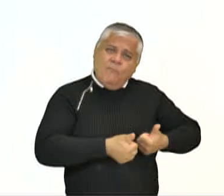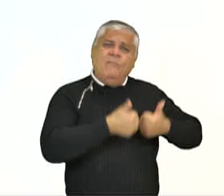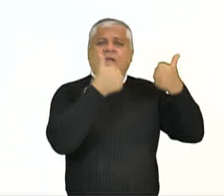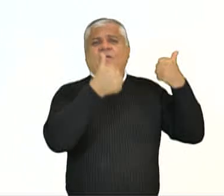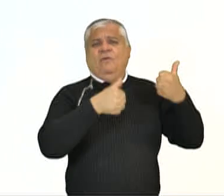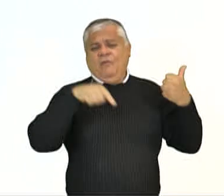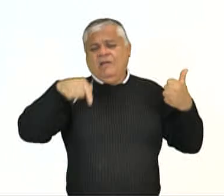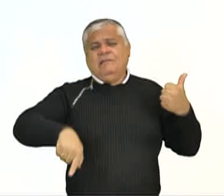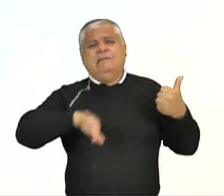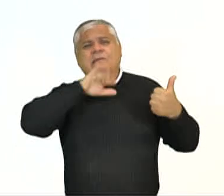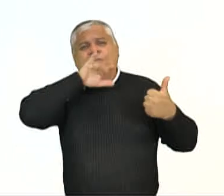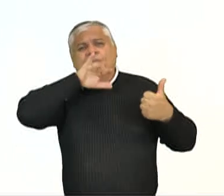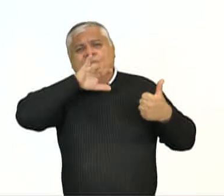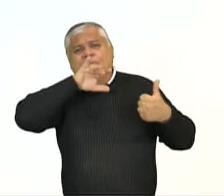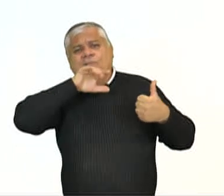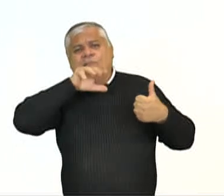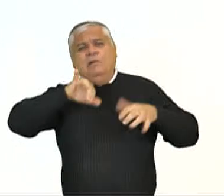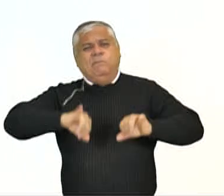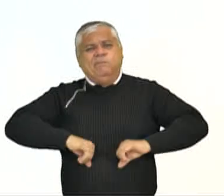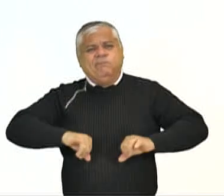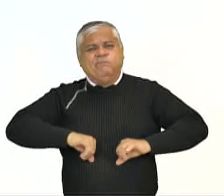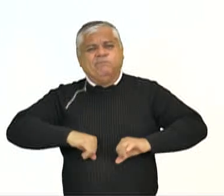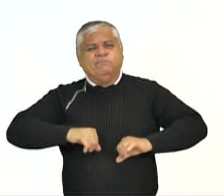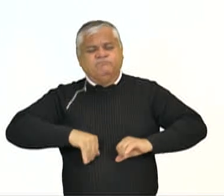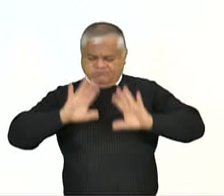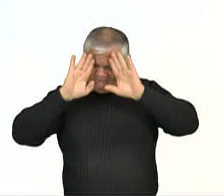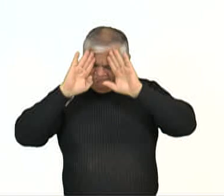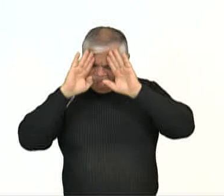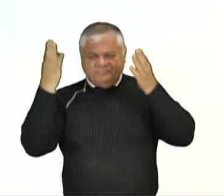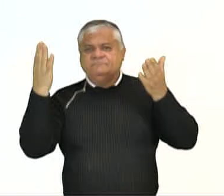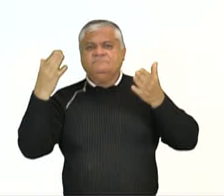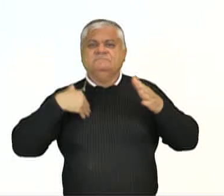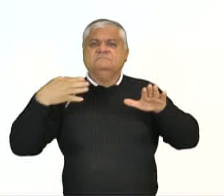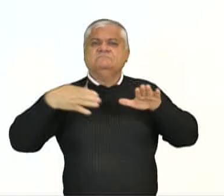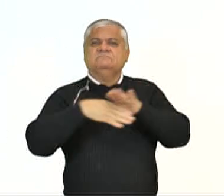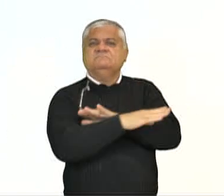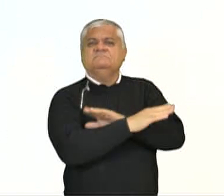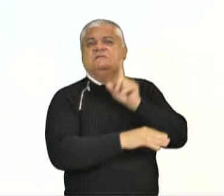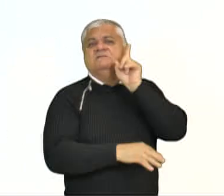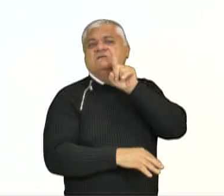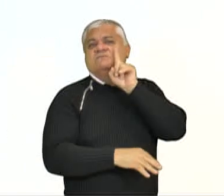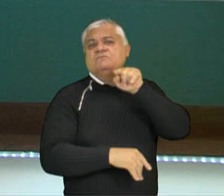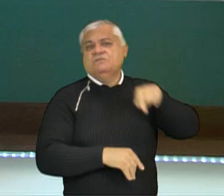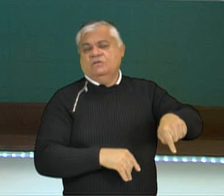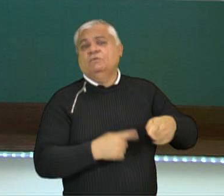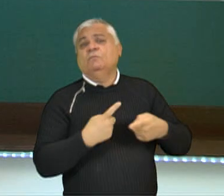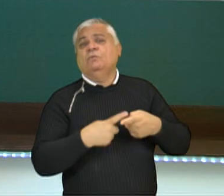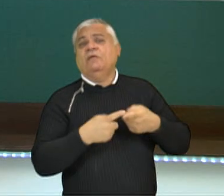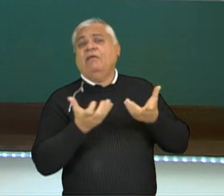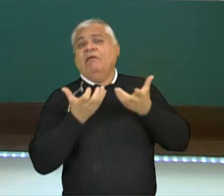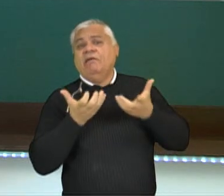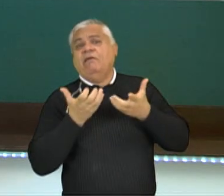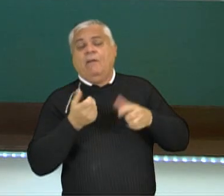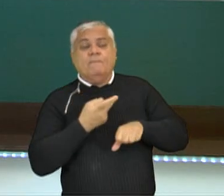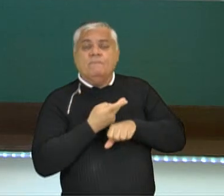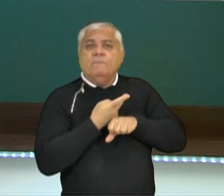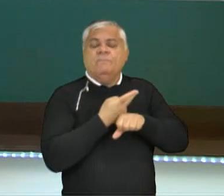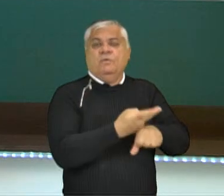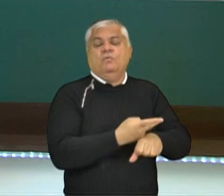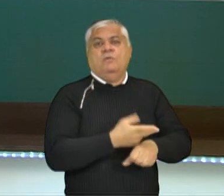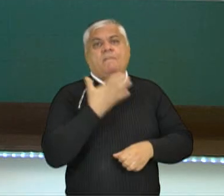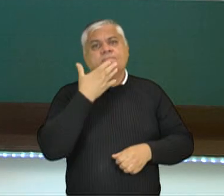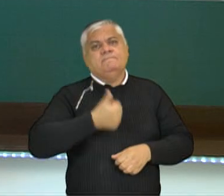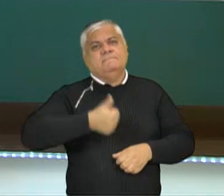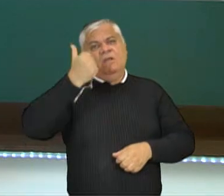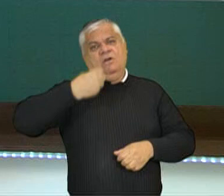melhor para a sua família, dentre outras coisas. Então, essas pessoas elas imigram para esse novo país em busca dessas novas